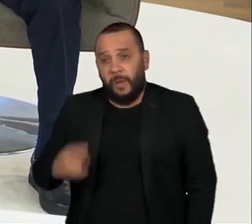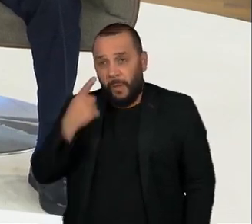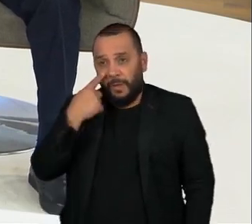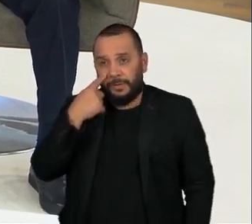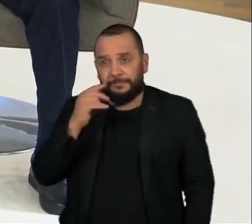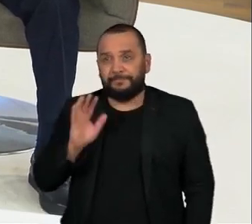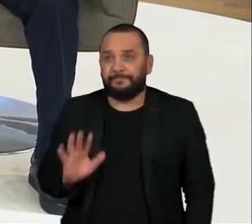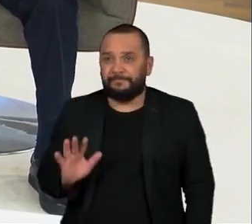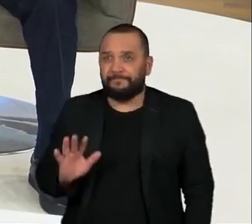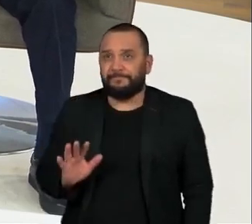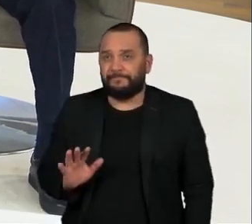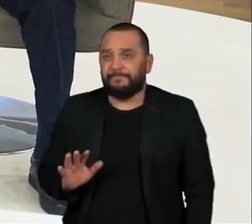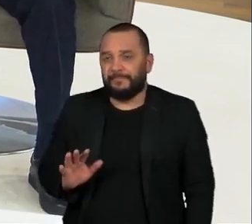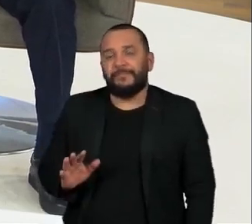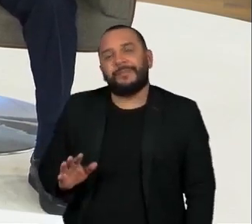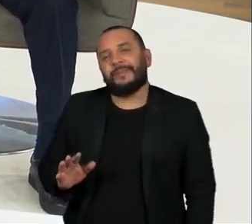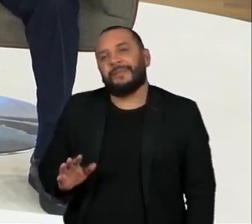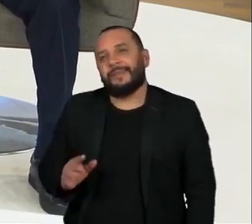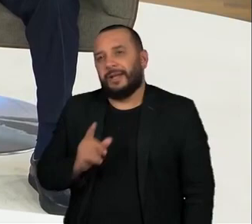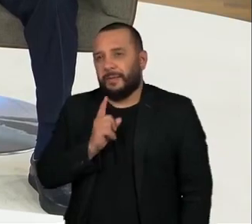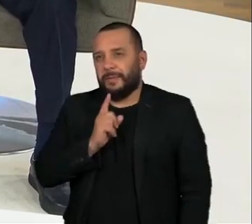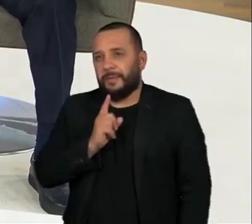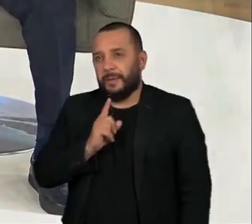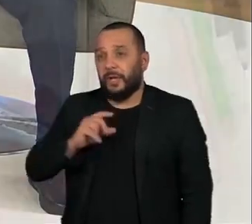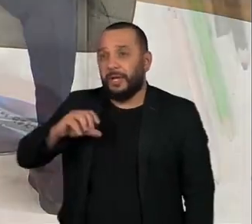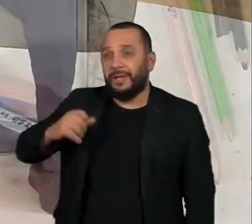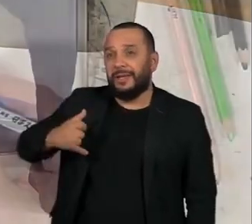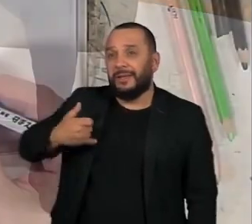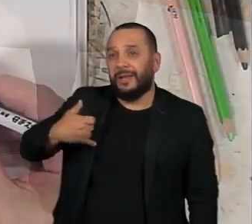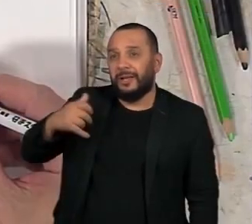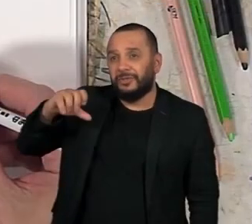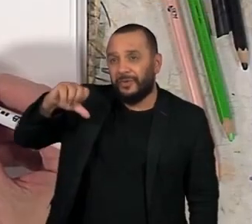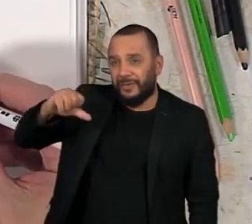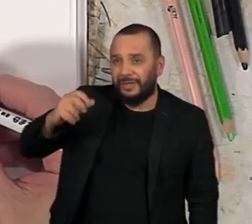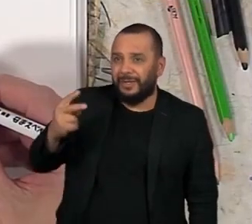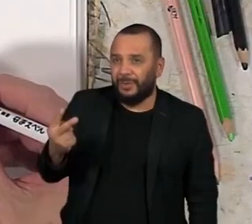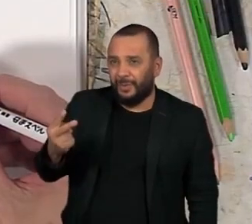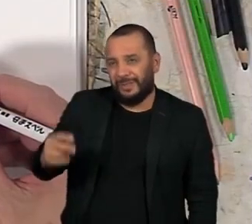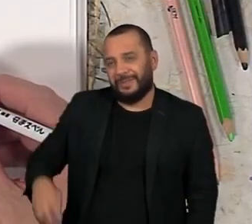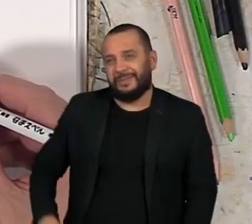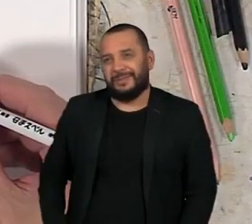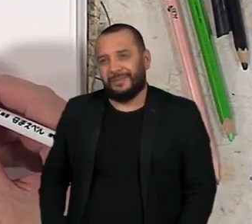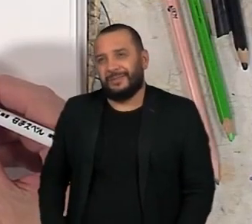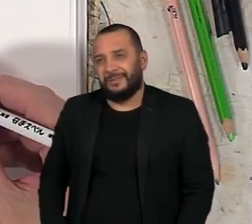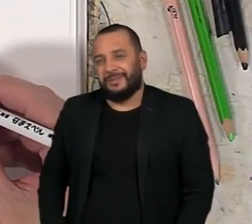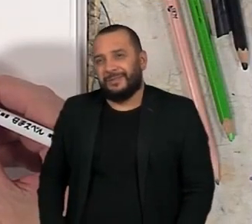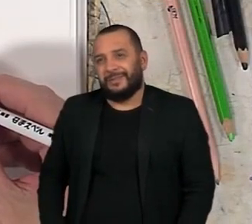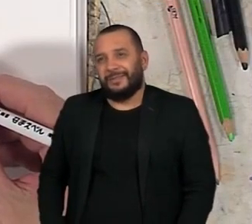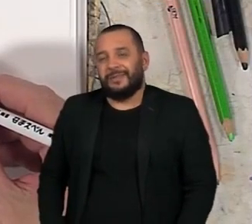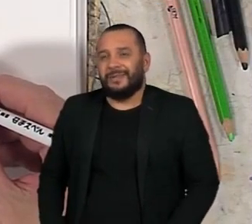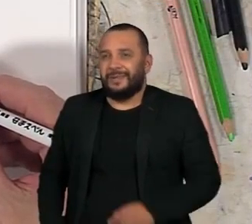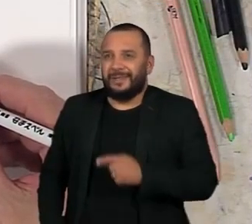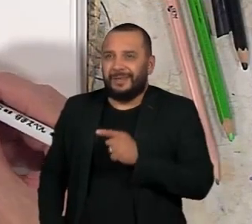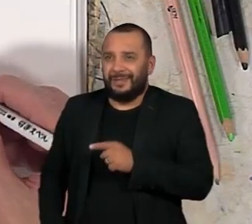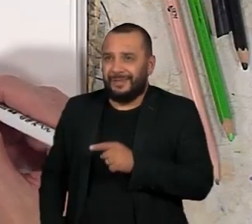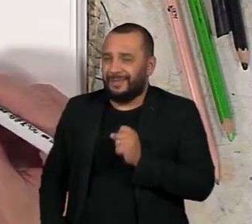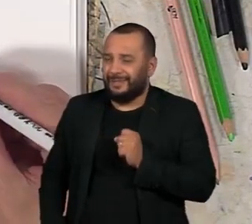Ele tem 92 anos de idade eu acho que ele não deve voltar